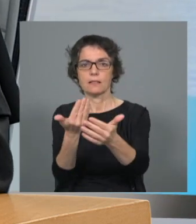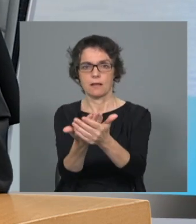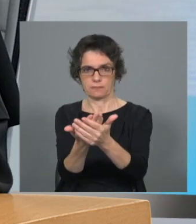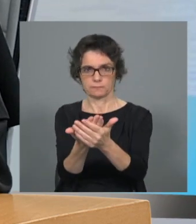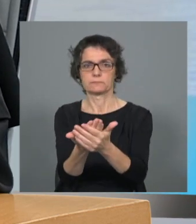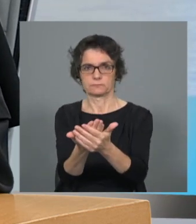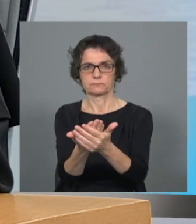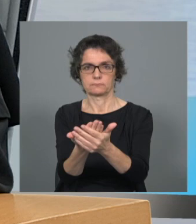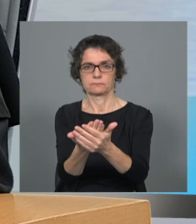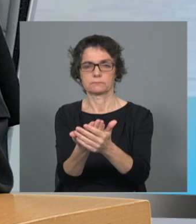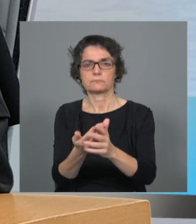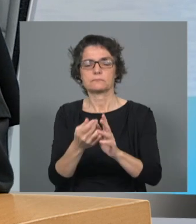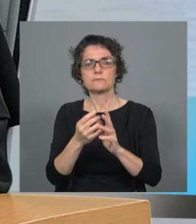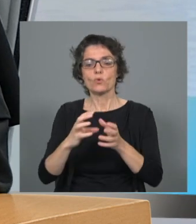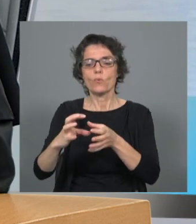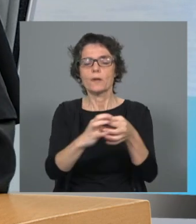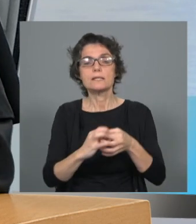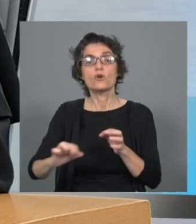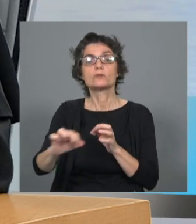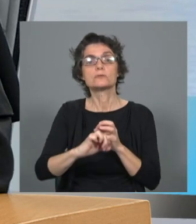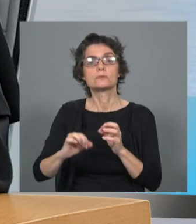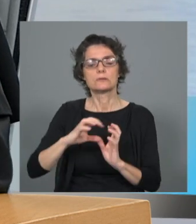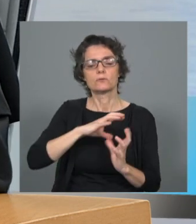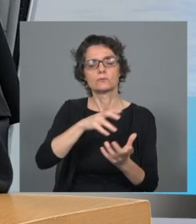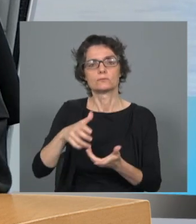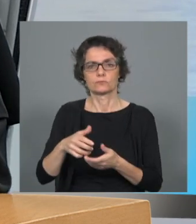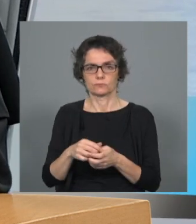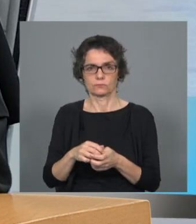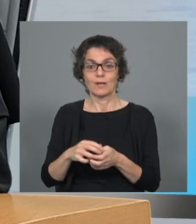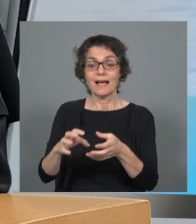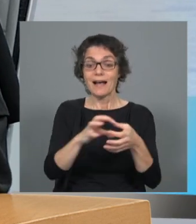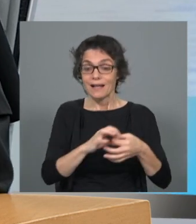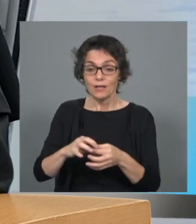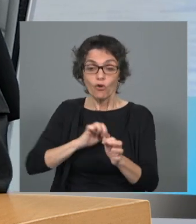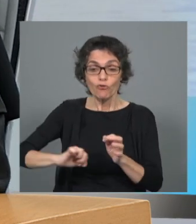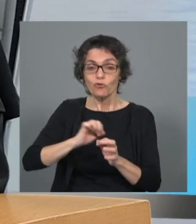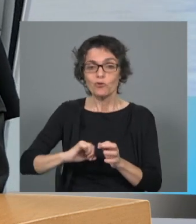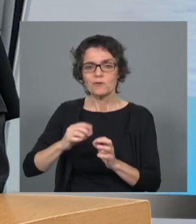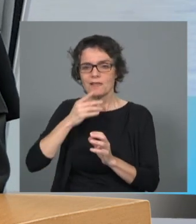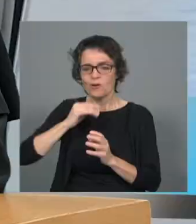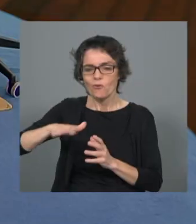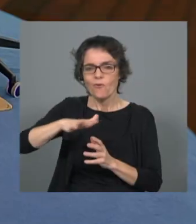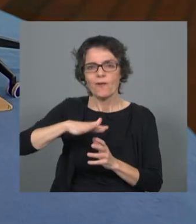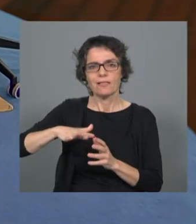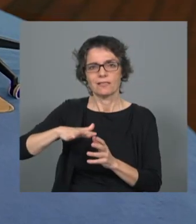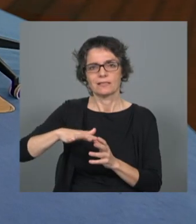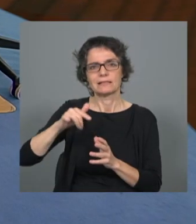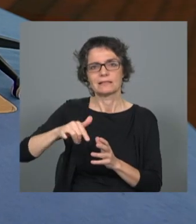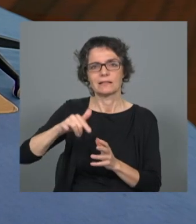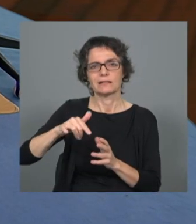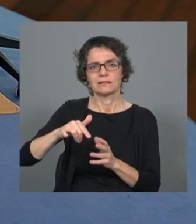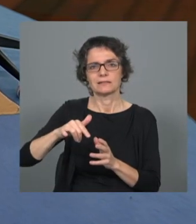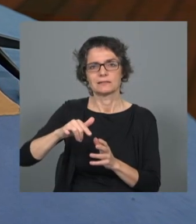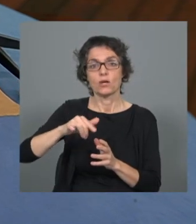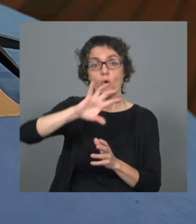relação com o mundo, com a Terra, e que toca também as situações dos países